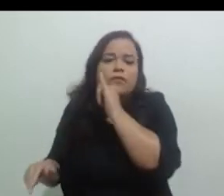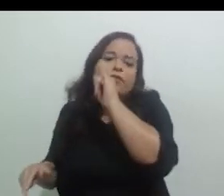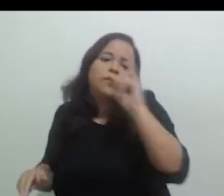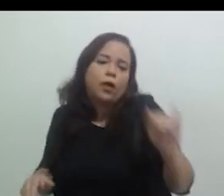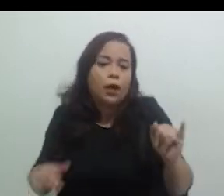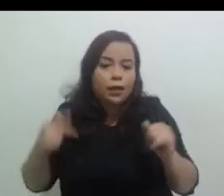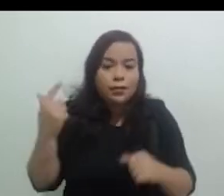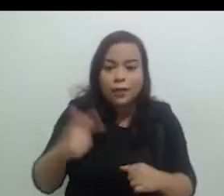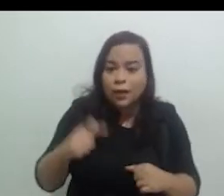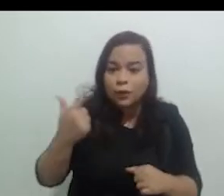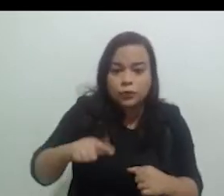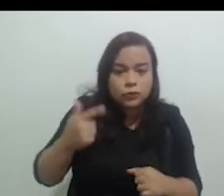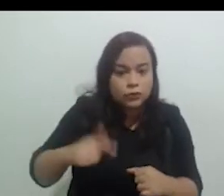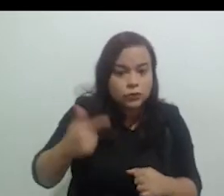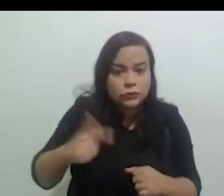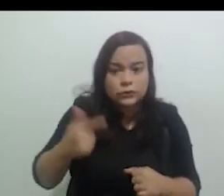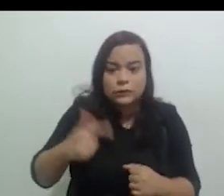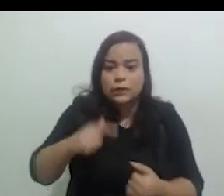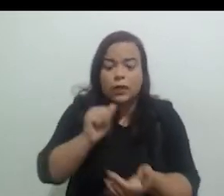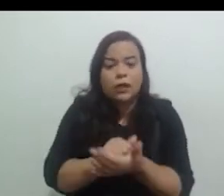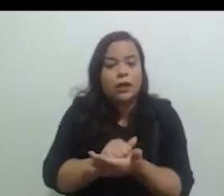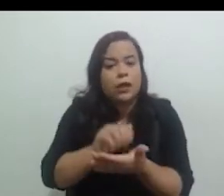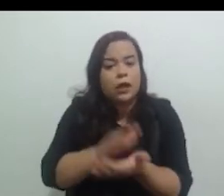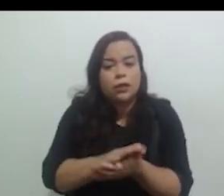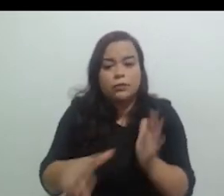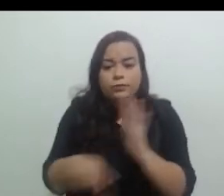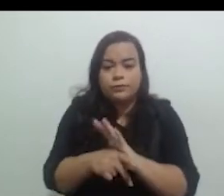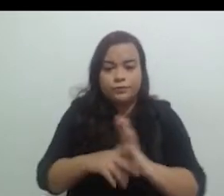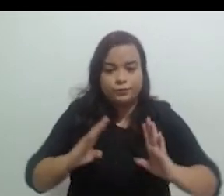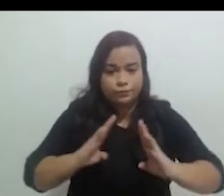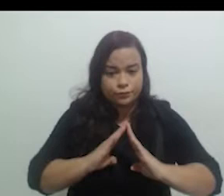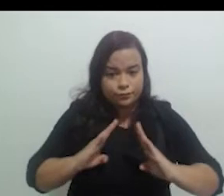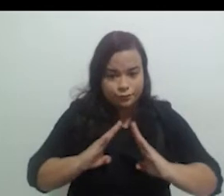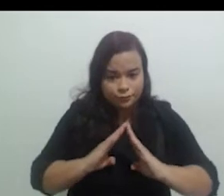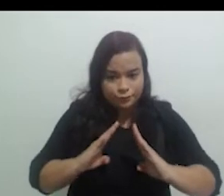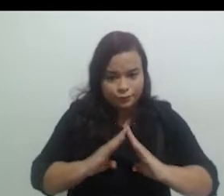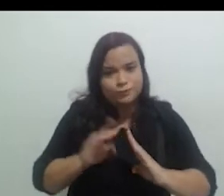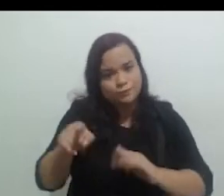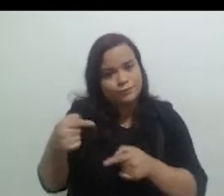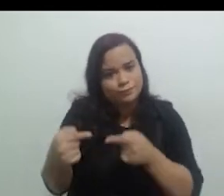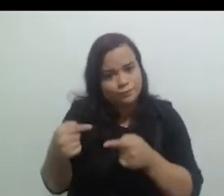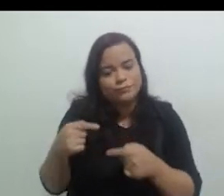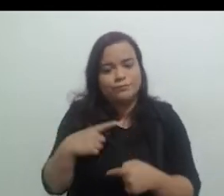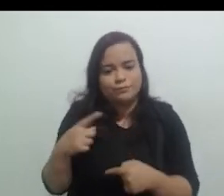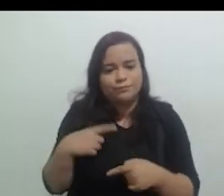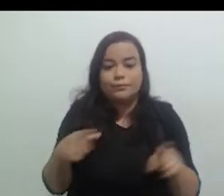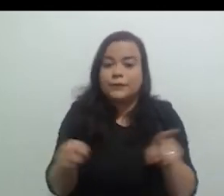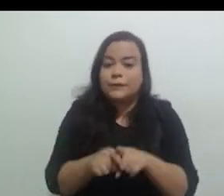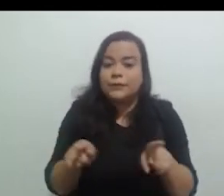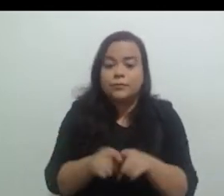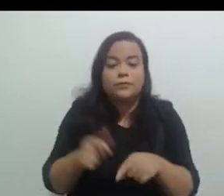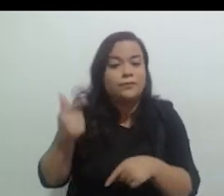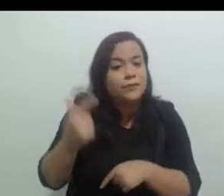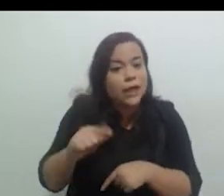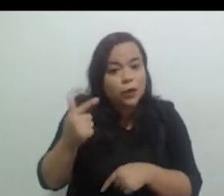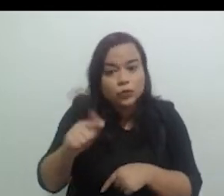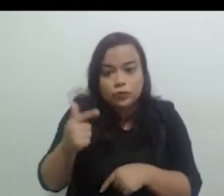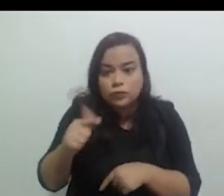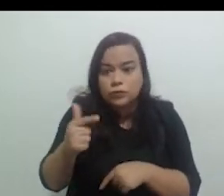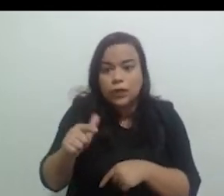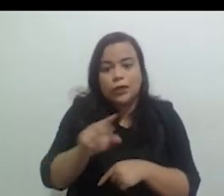registros do imóvel, ora em debate, inclusive não constar registro do bem em nome do senhor